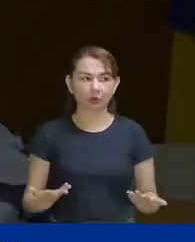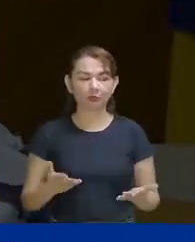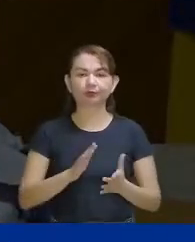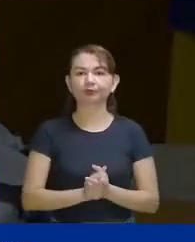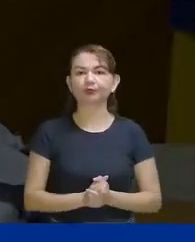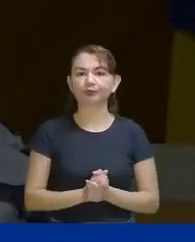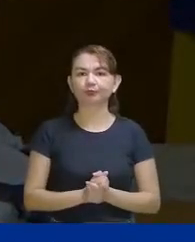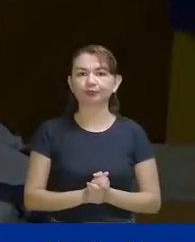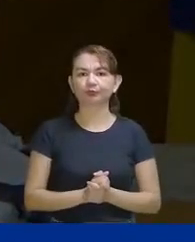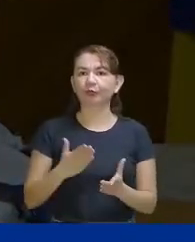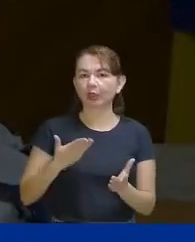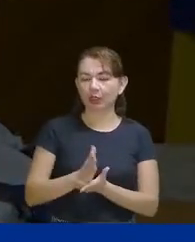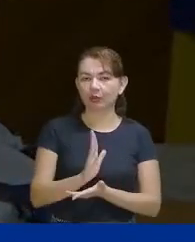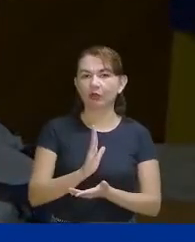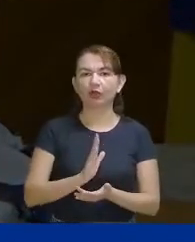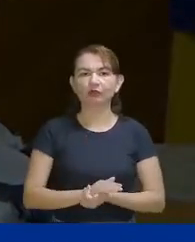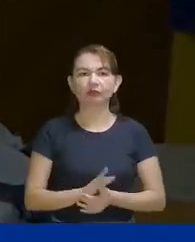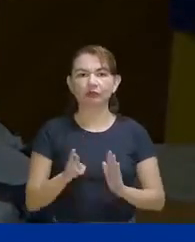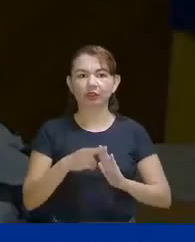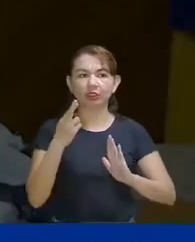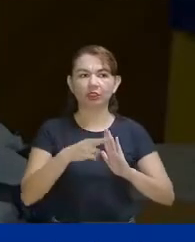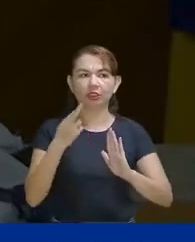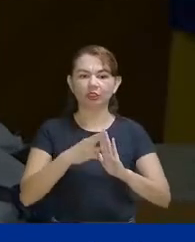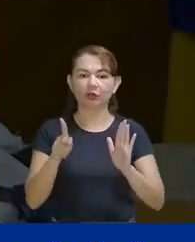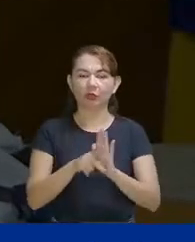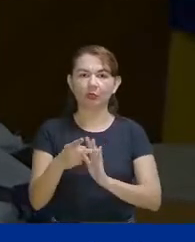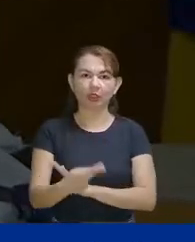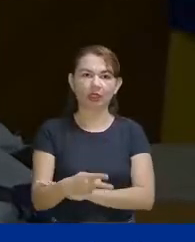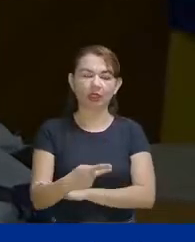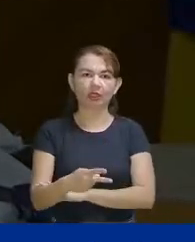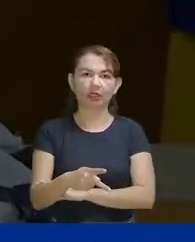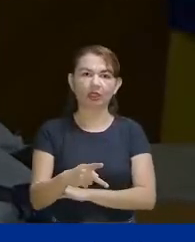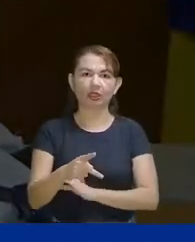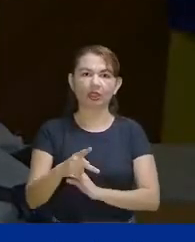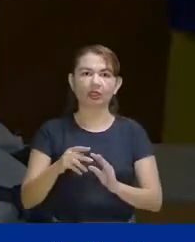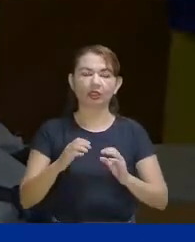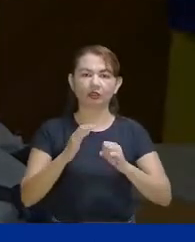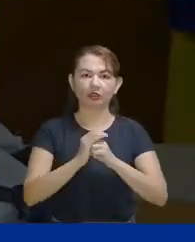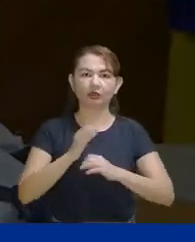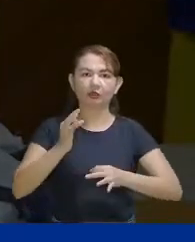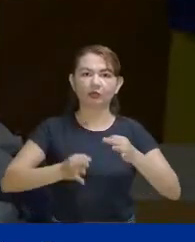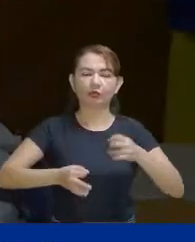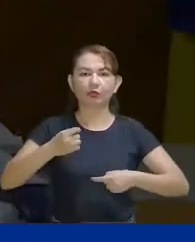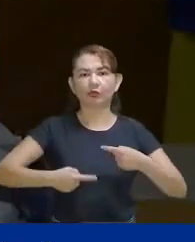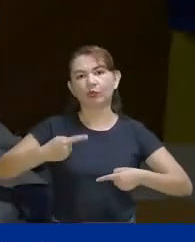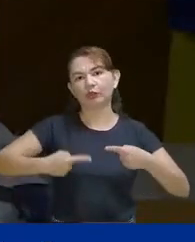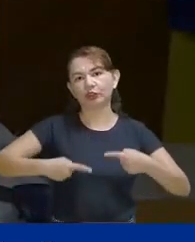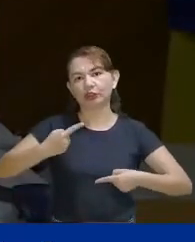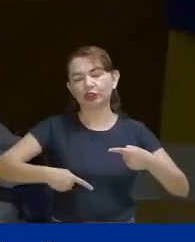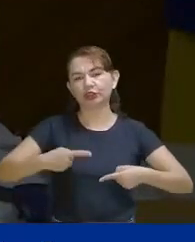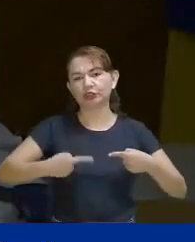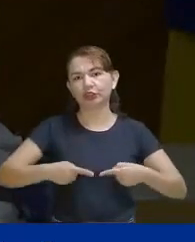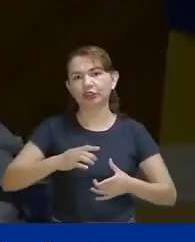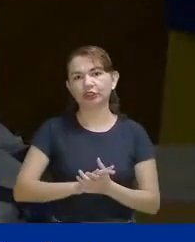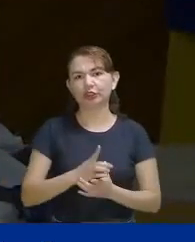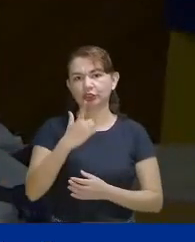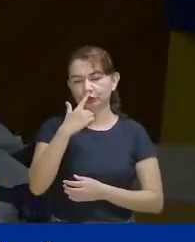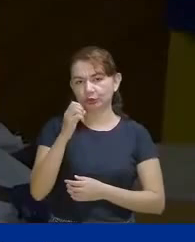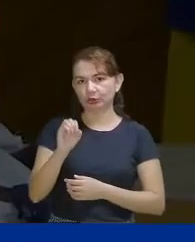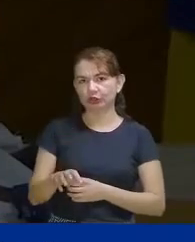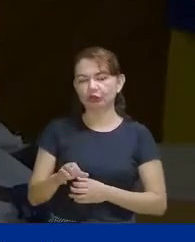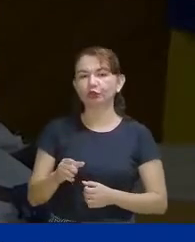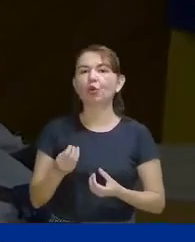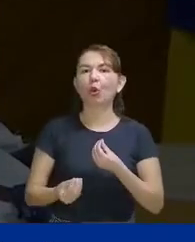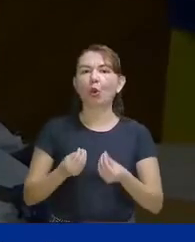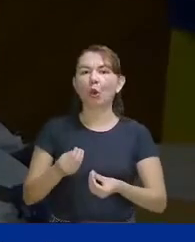instaurado para fim de aprovação desta resolução deste Tribunal sobre a política de gestão de resíduos. A minuta foi